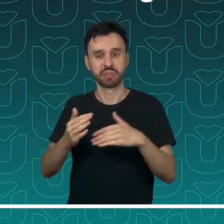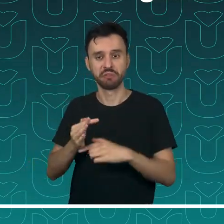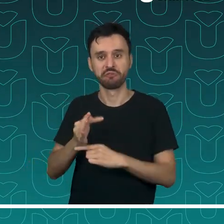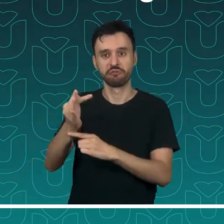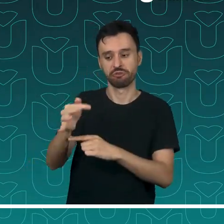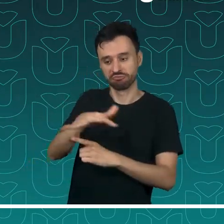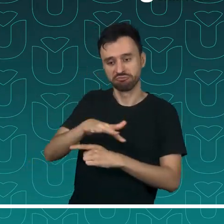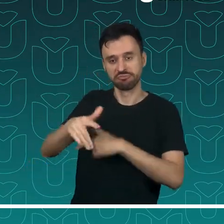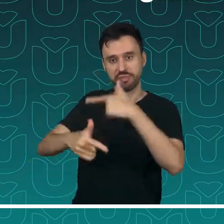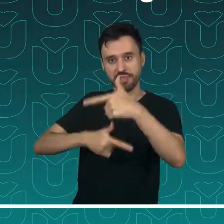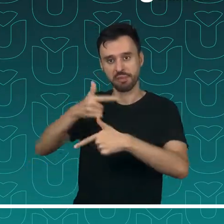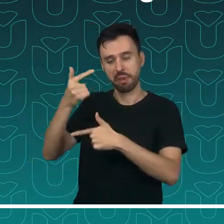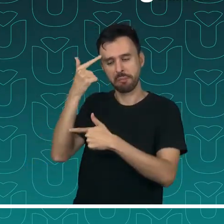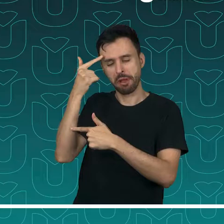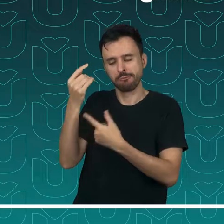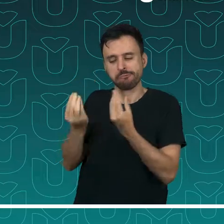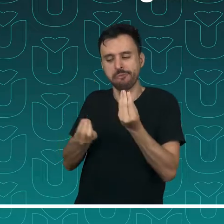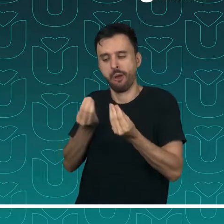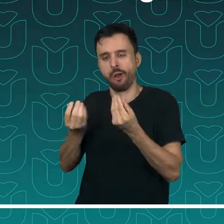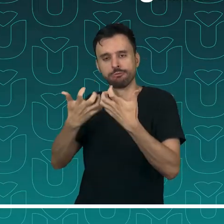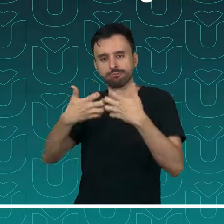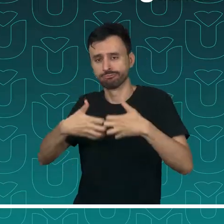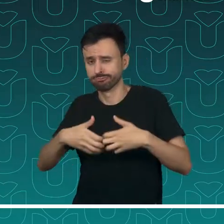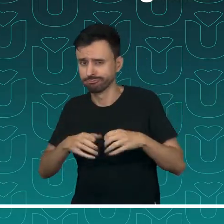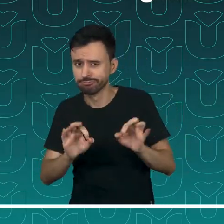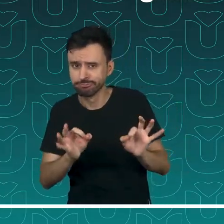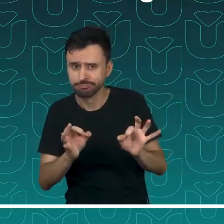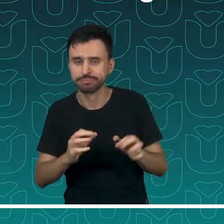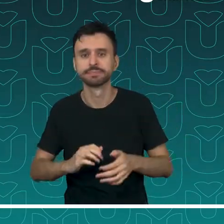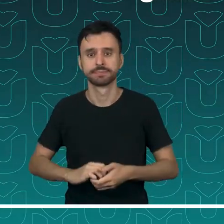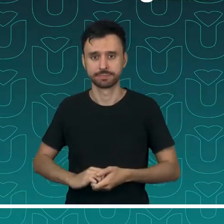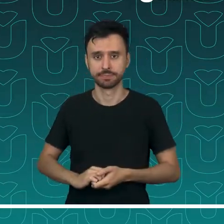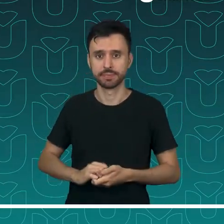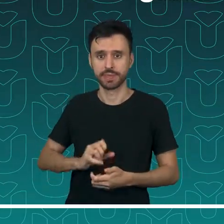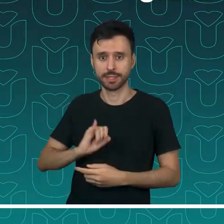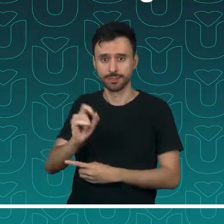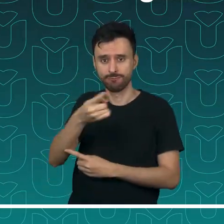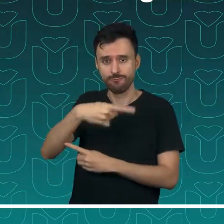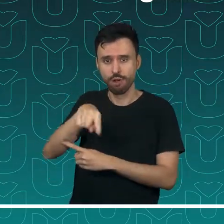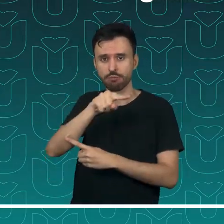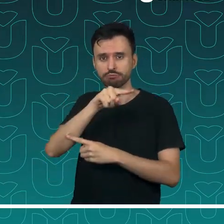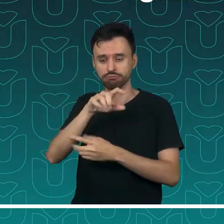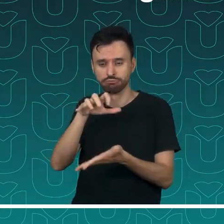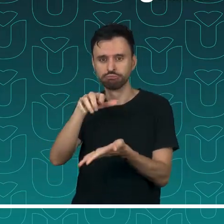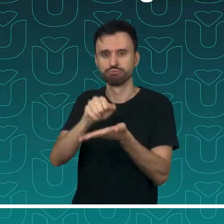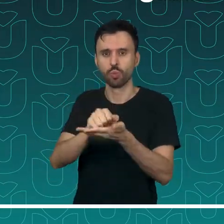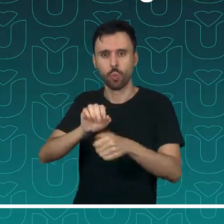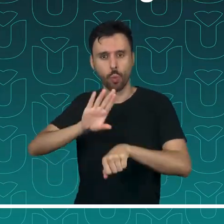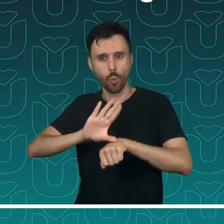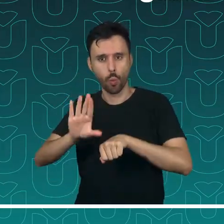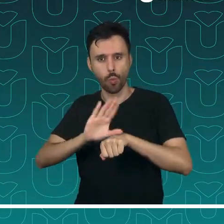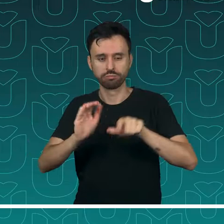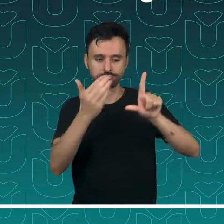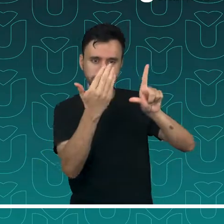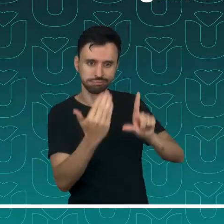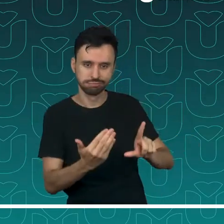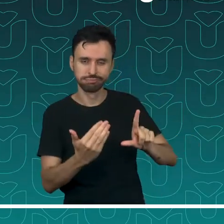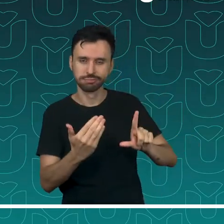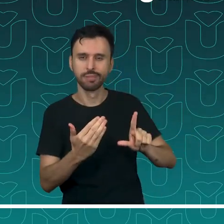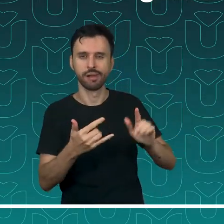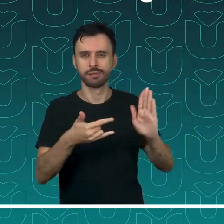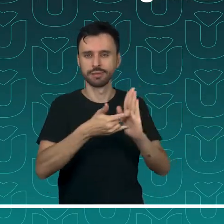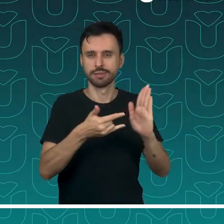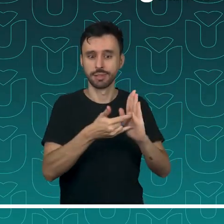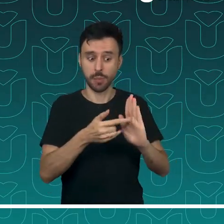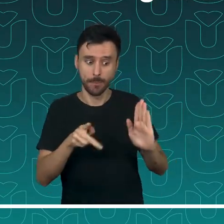entrar na faculdade pensando no mercado de trabalho, não é mesmo? Bom, quem escolhe o curso de Análise e Desenvolvimento de Sistemas